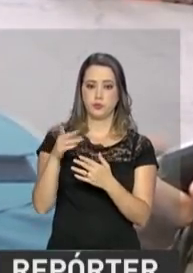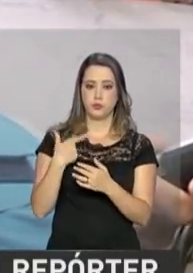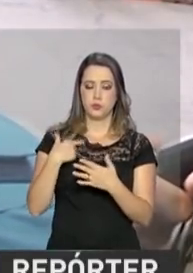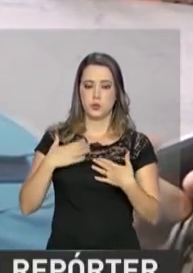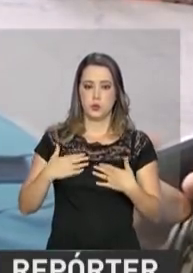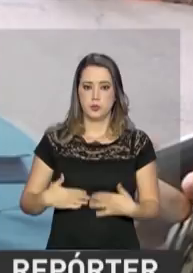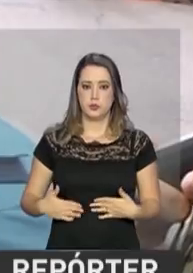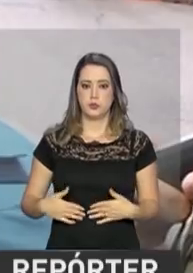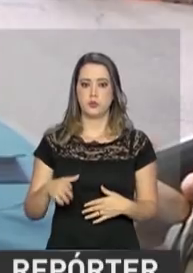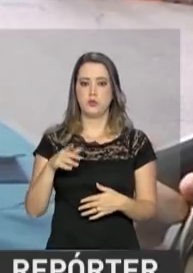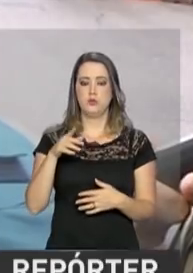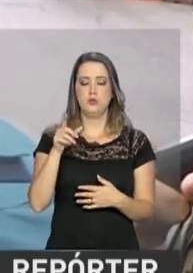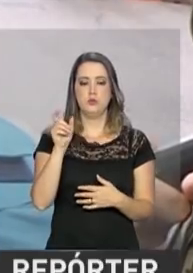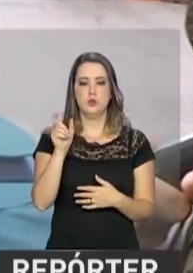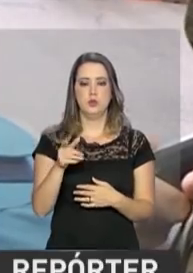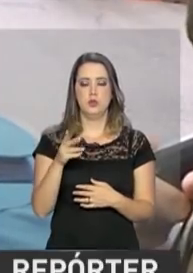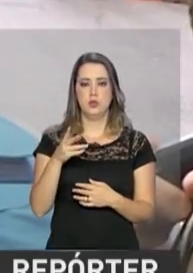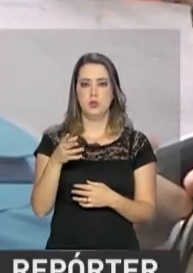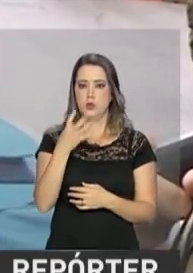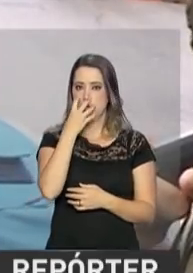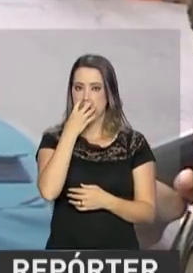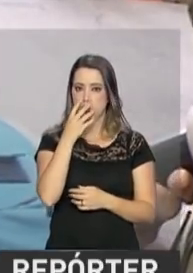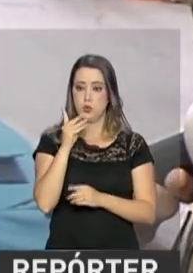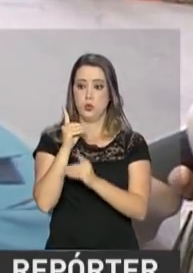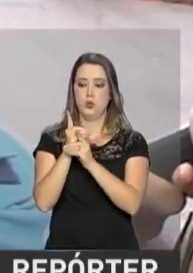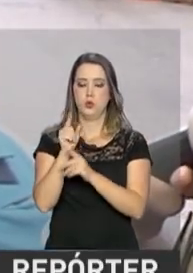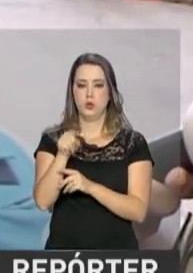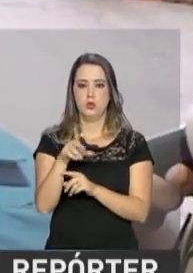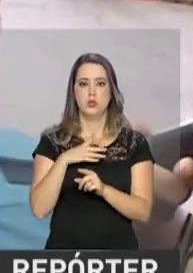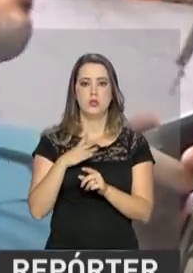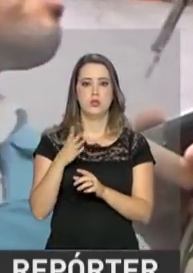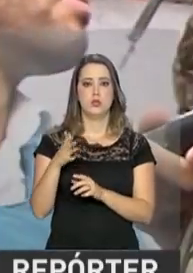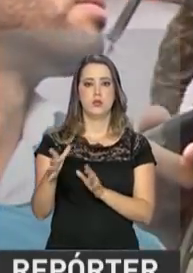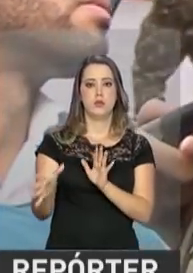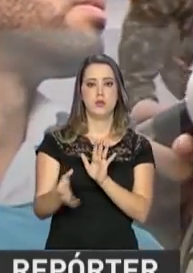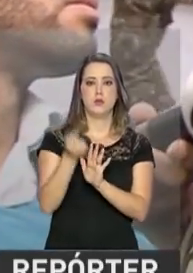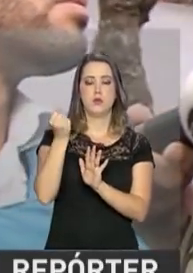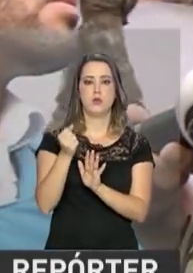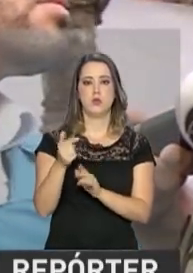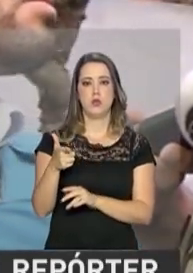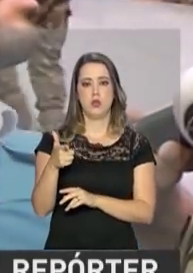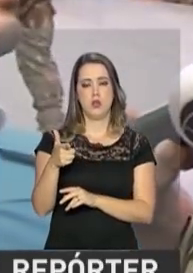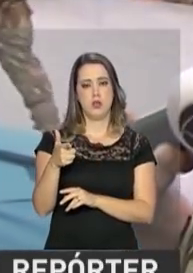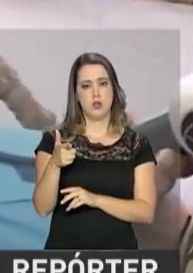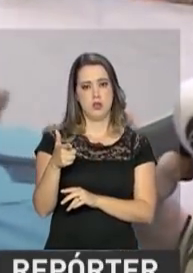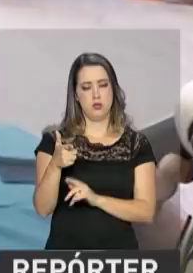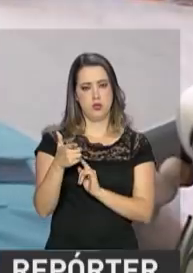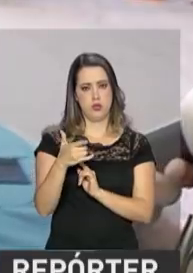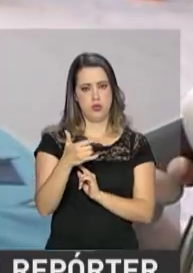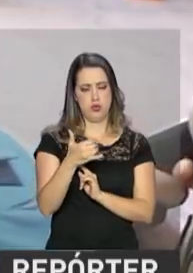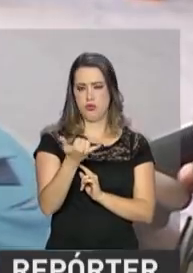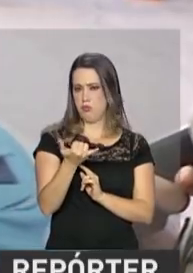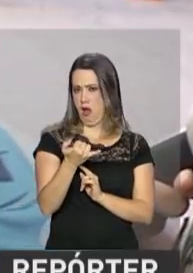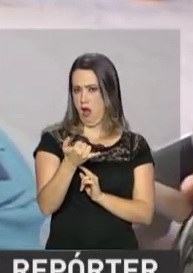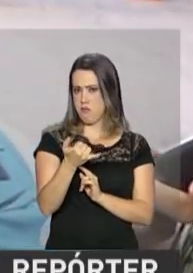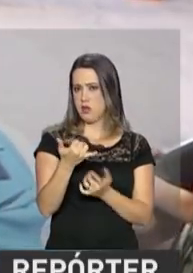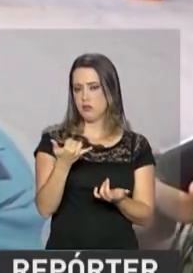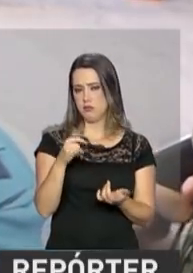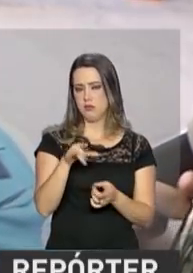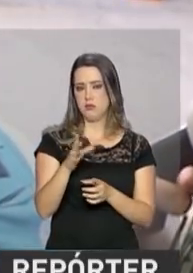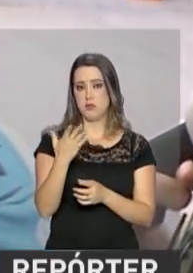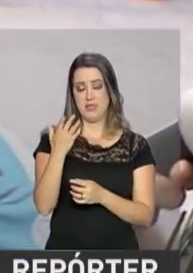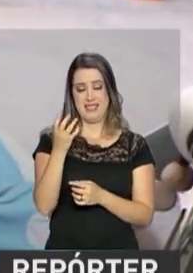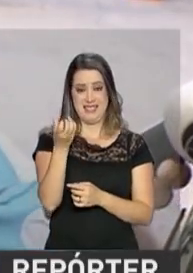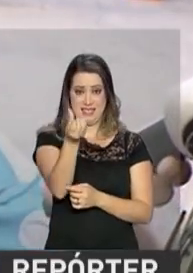cadáver humano tivemos a apreensão de uma pistola glock tivemos apreensão de seis carregadores de